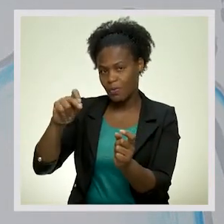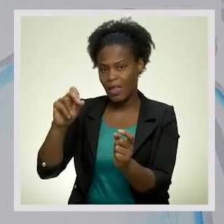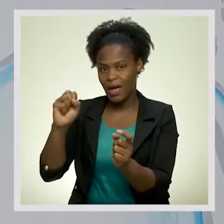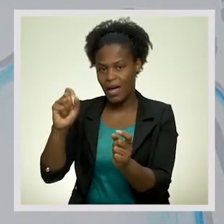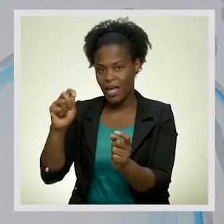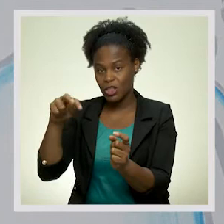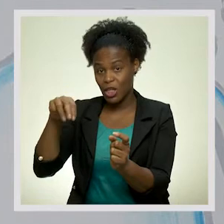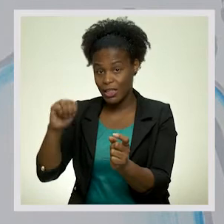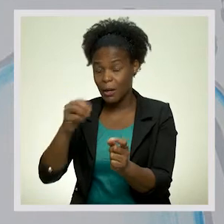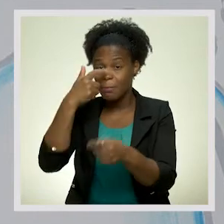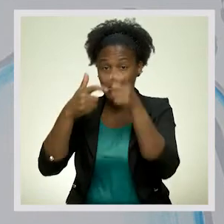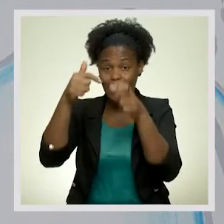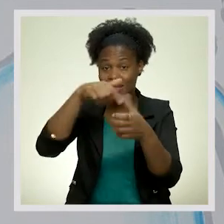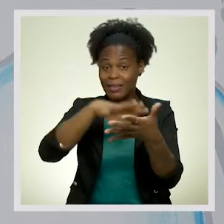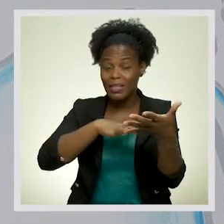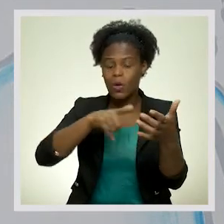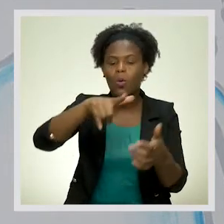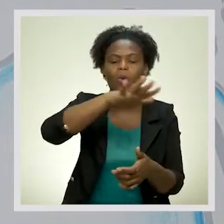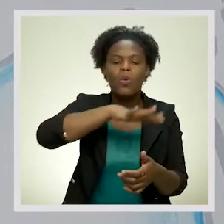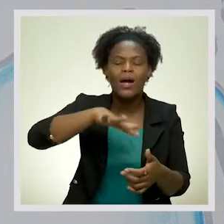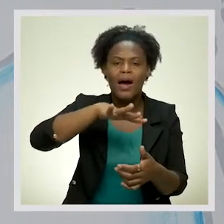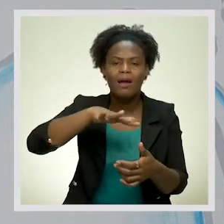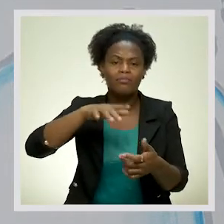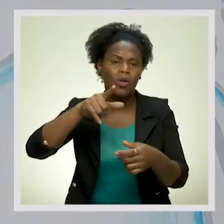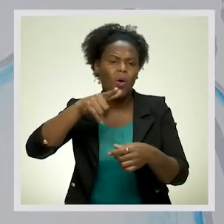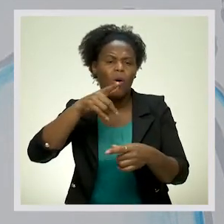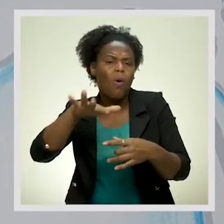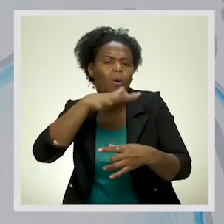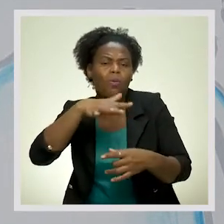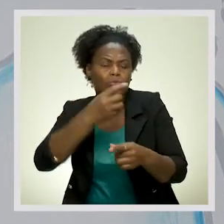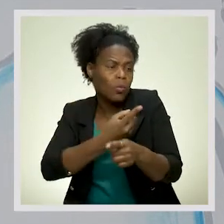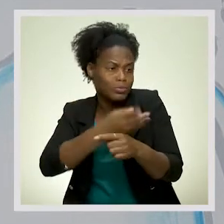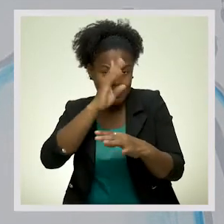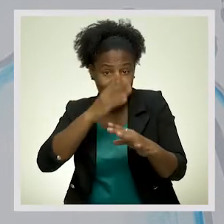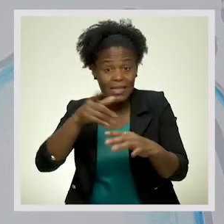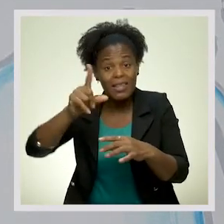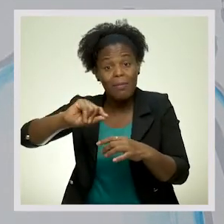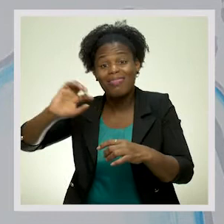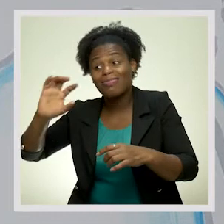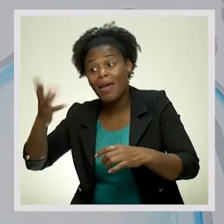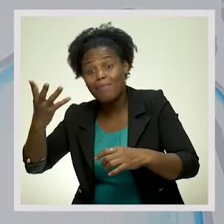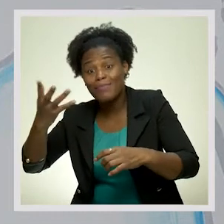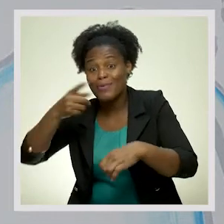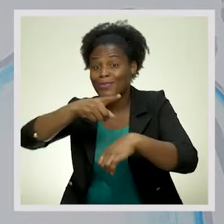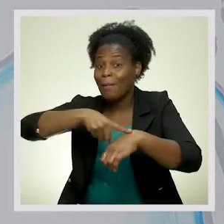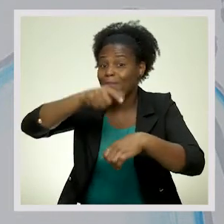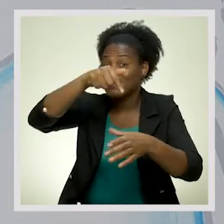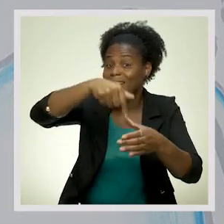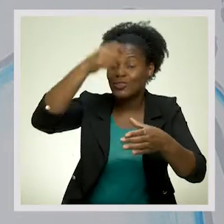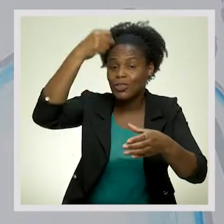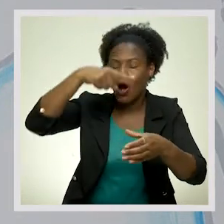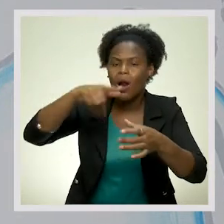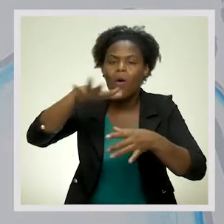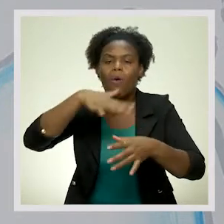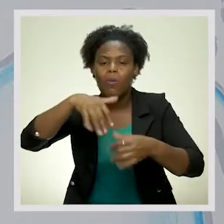tudo acontece, o tempo, que é o momento em que tudo acontece, e temos outros elementos que fazem parte